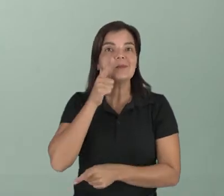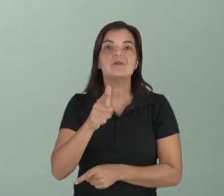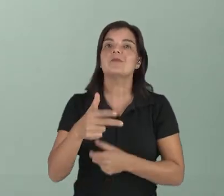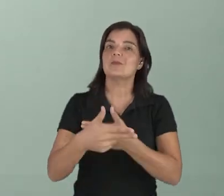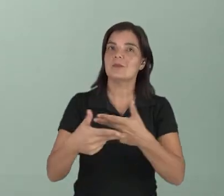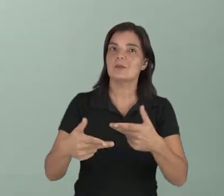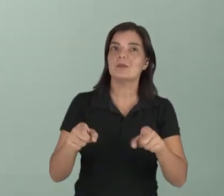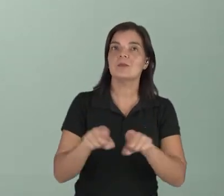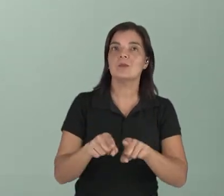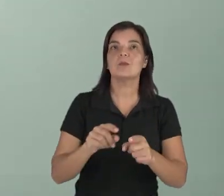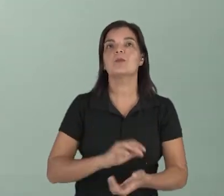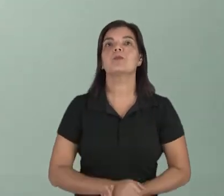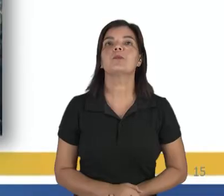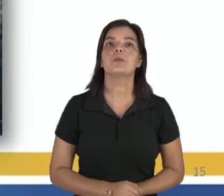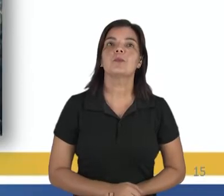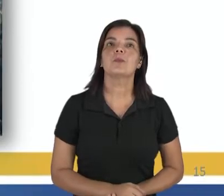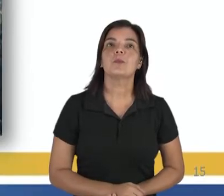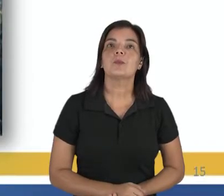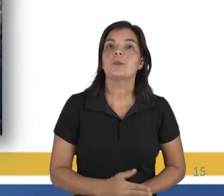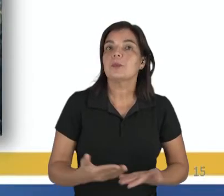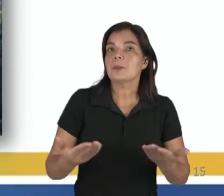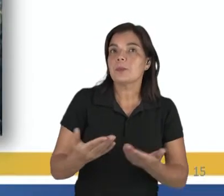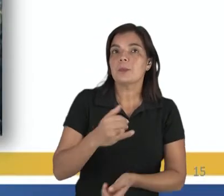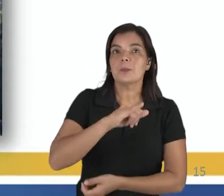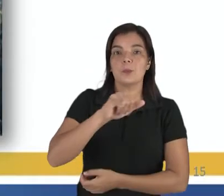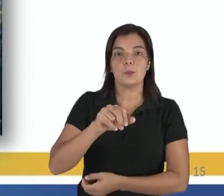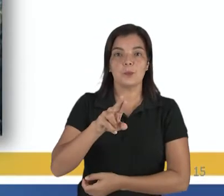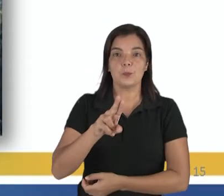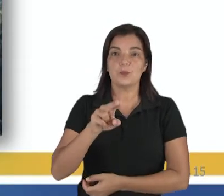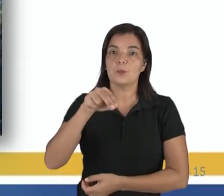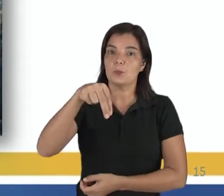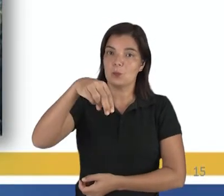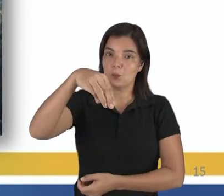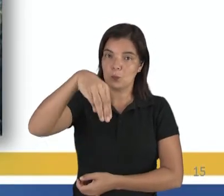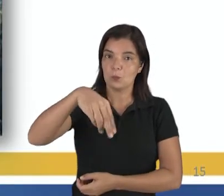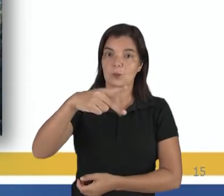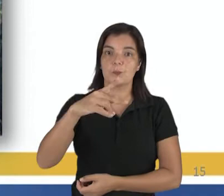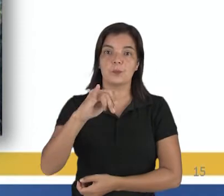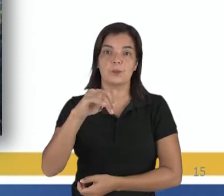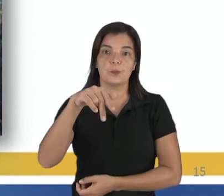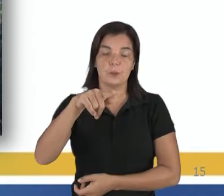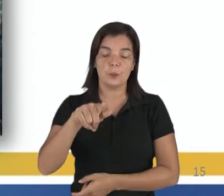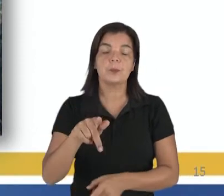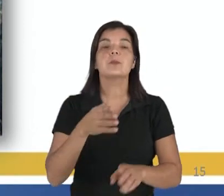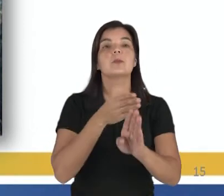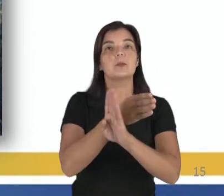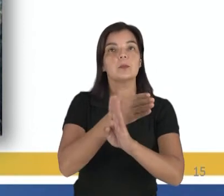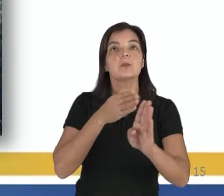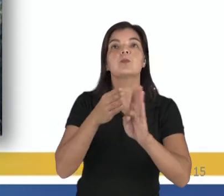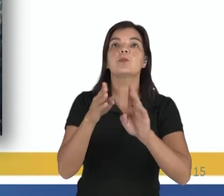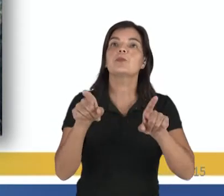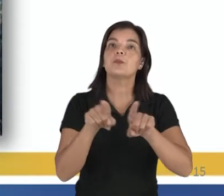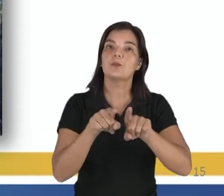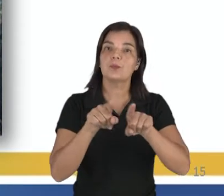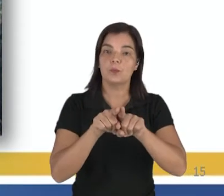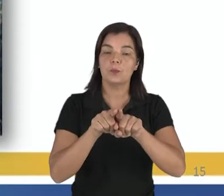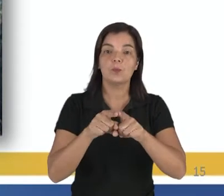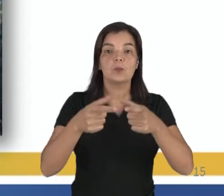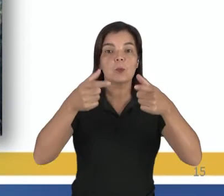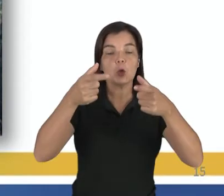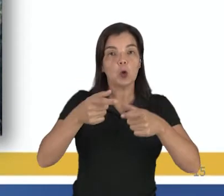E aí a gente vai continuar. Nós temos o base jump, né? Que é uma modalidade no qual o base jumper salta